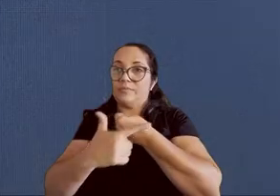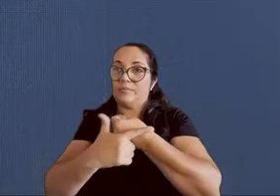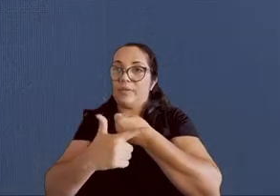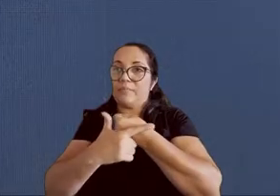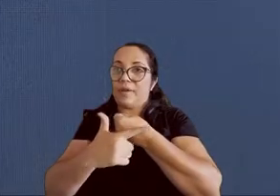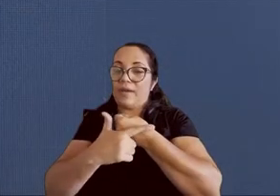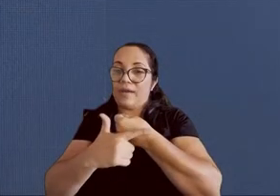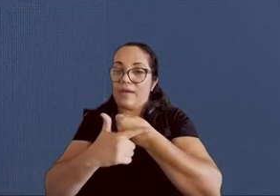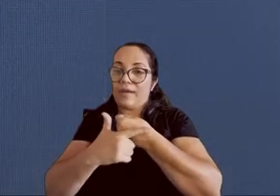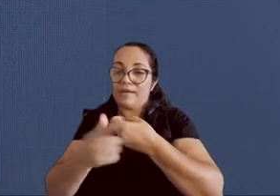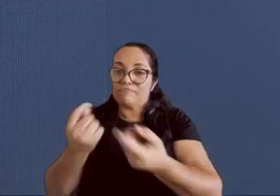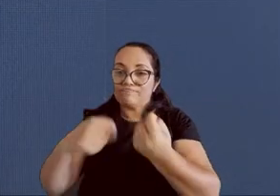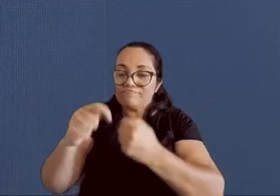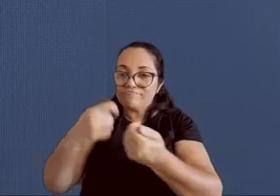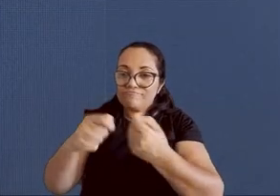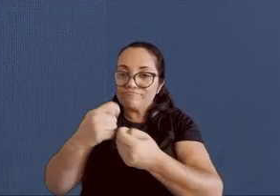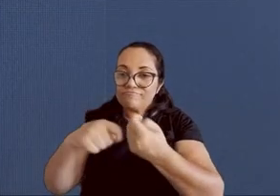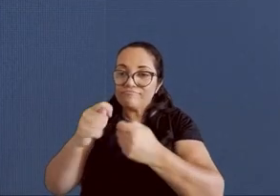especificamente